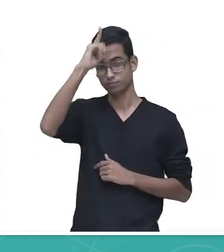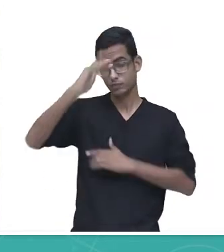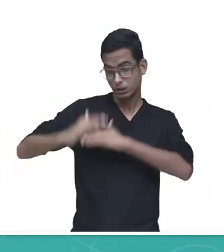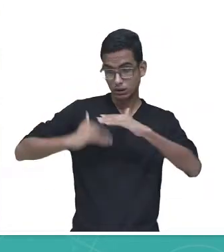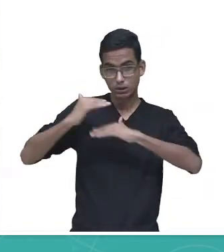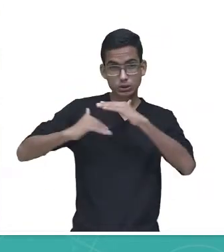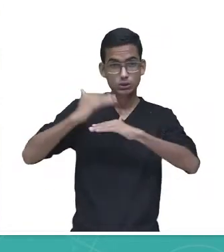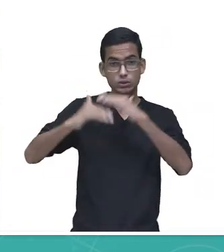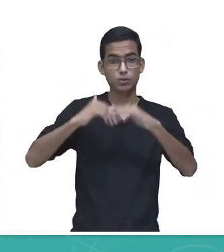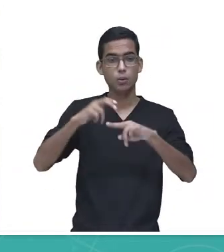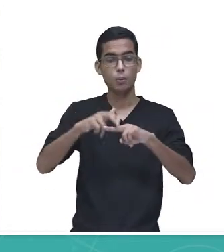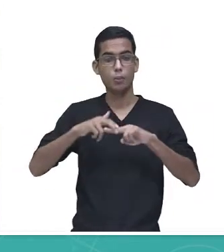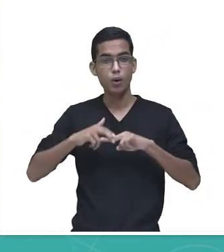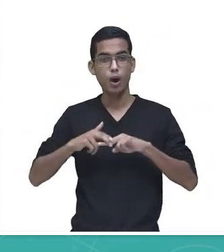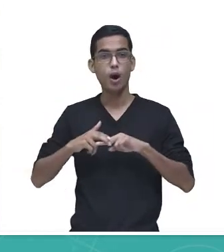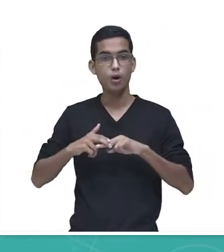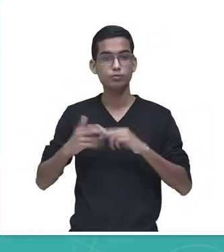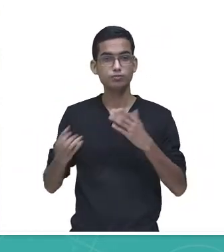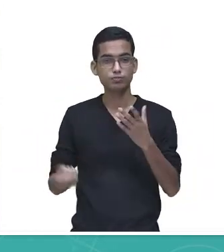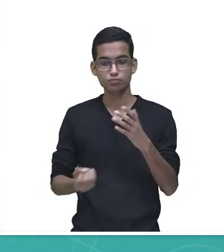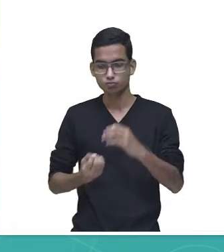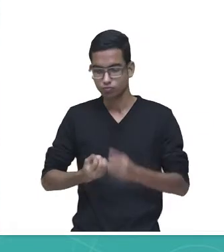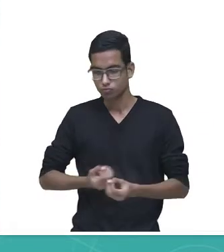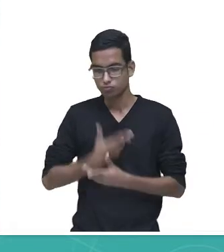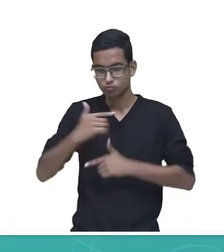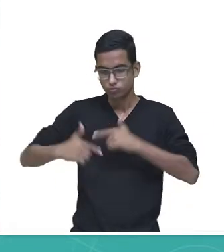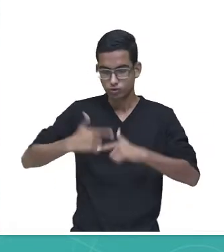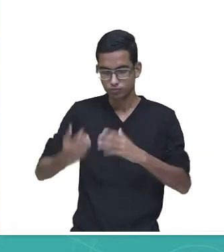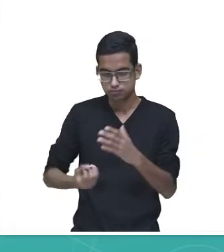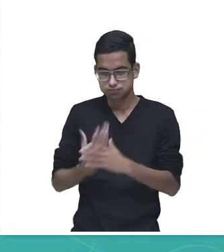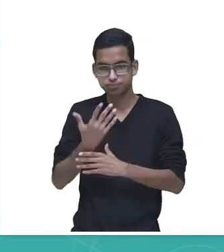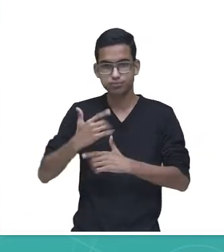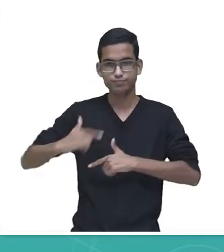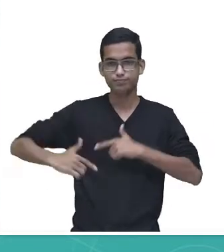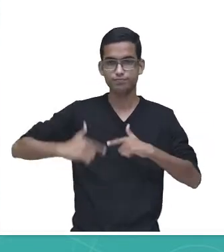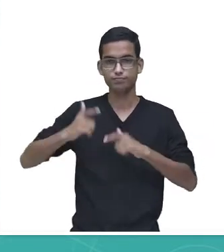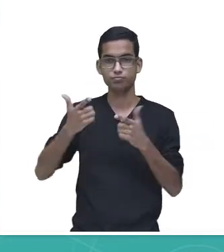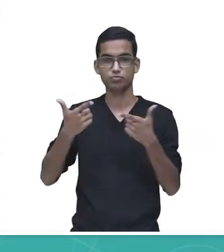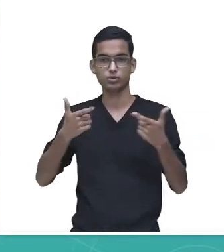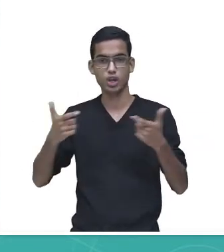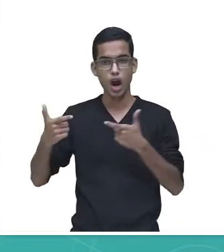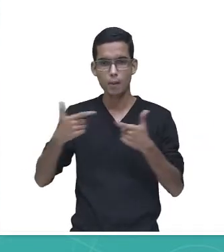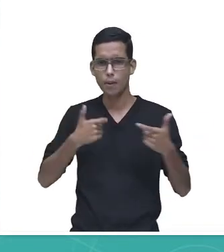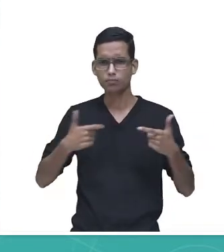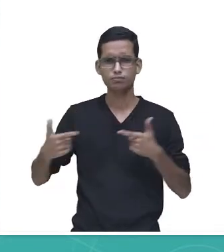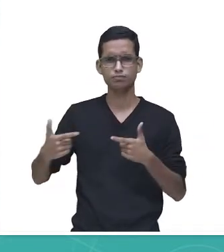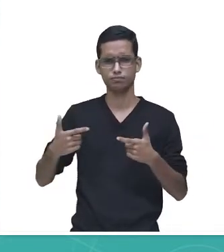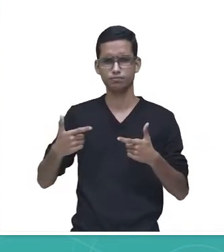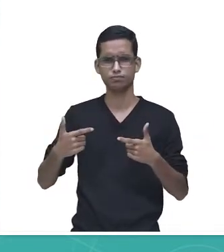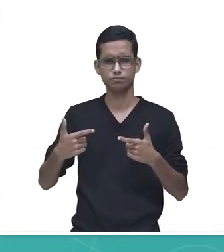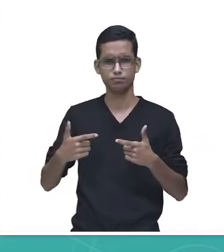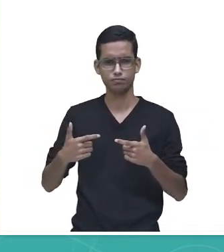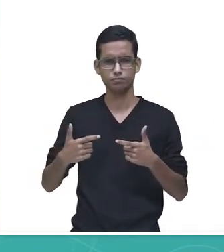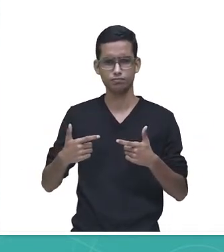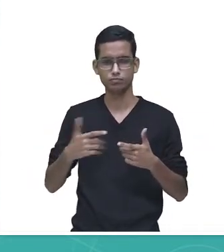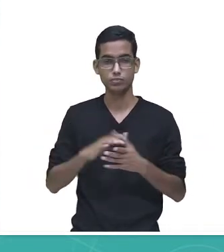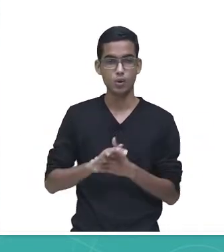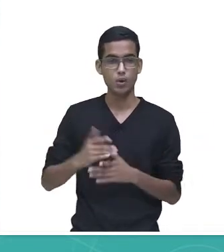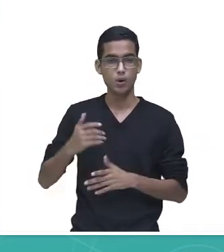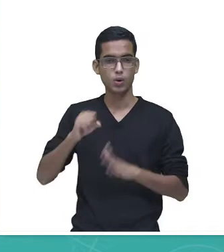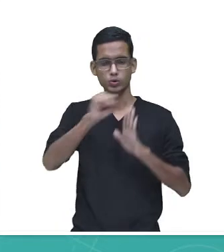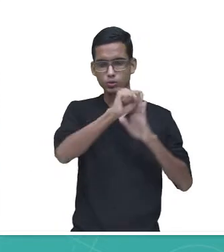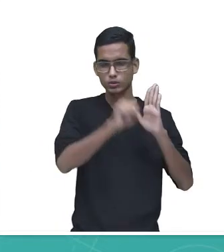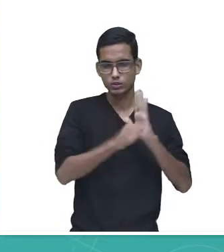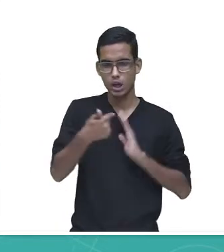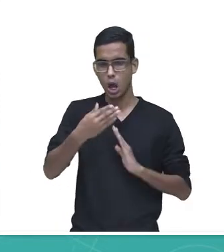da produção de armas. Infelizmente, as guerras que sucederam o século XX, os conflitos que sucederam o